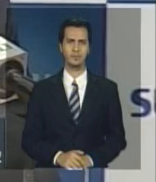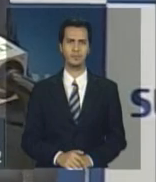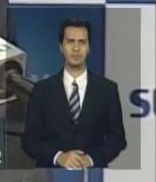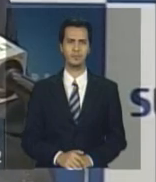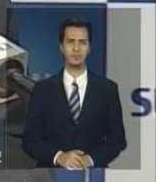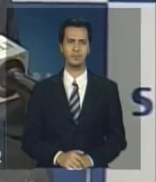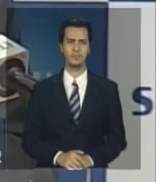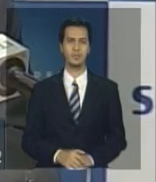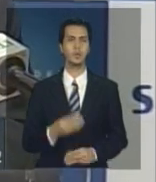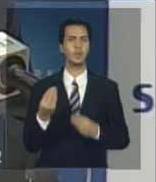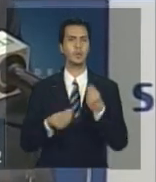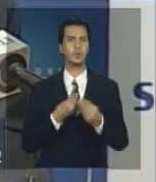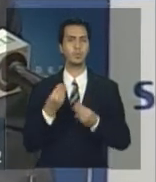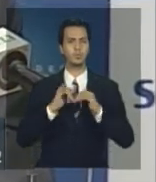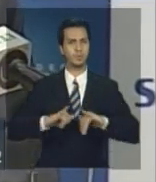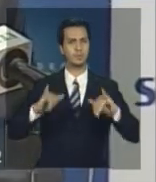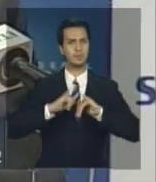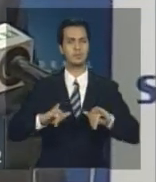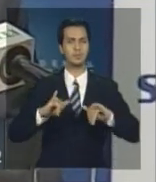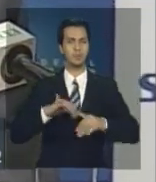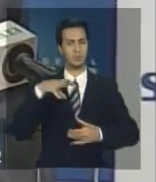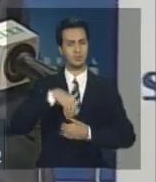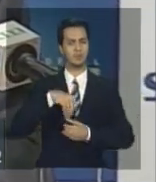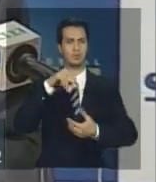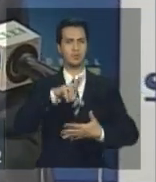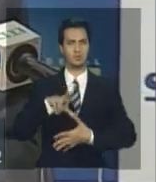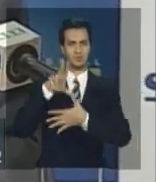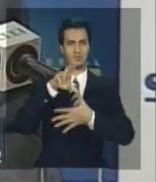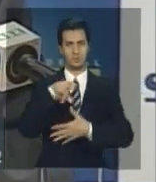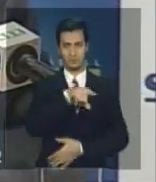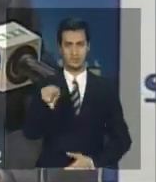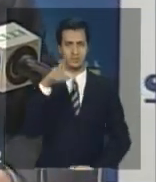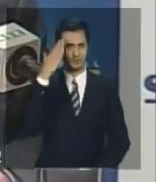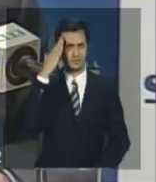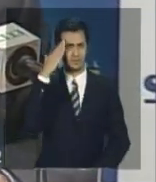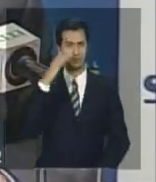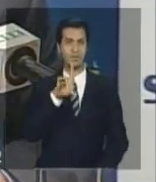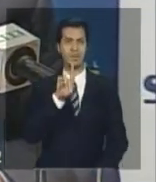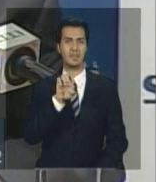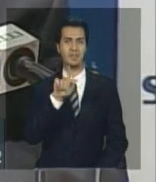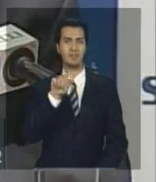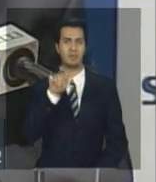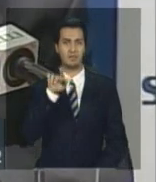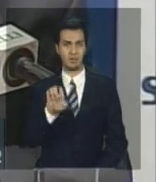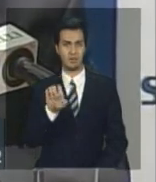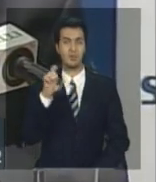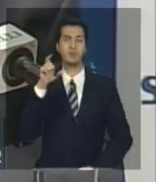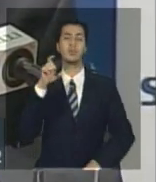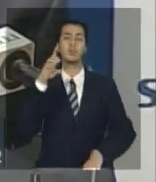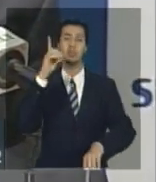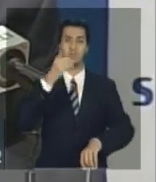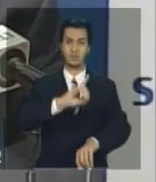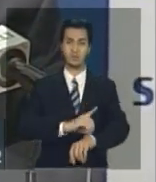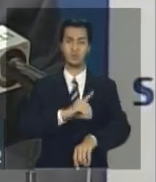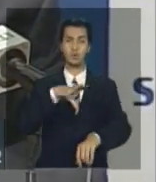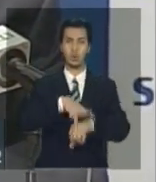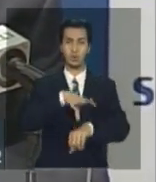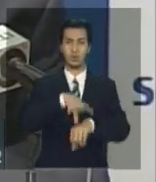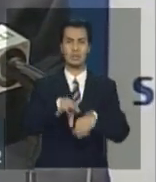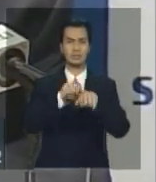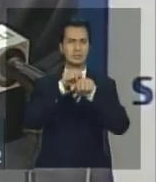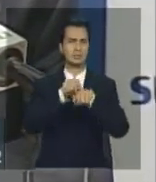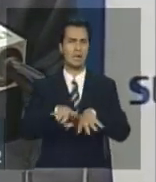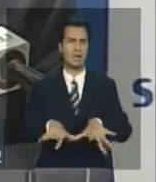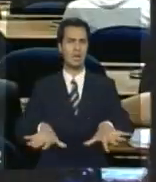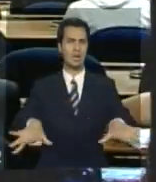mais da América Latina. Todo mundo sabe que o dengue é uma doença cada vez mais disseminada e